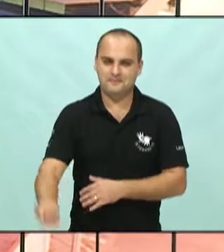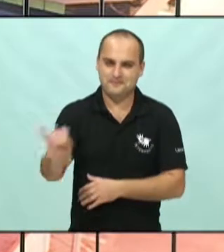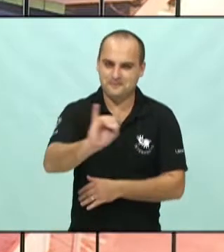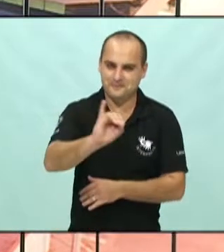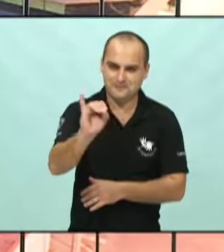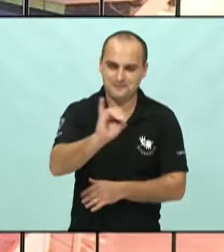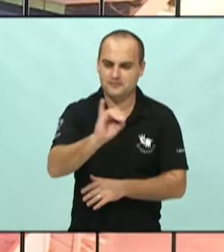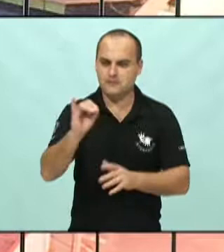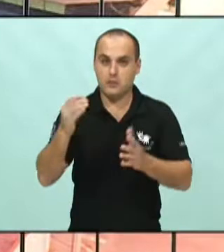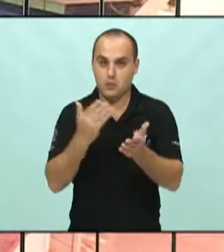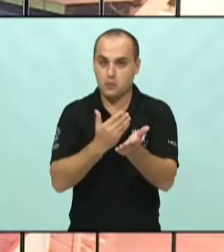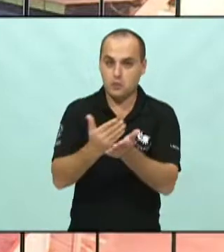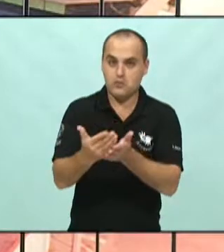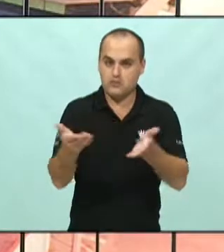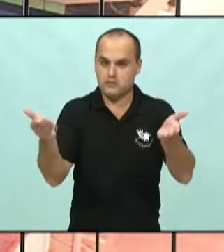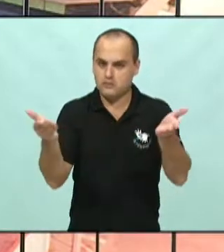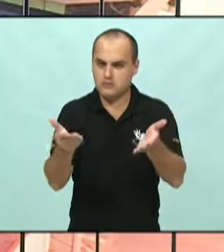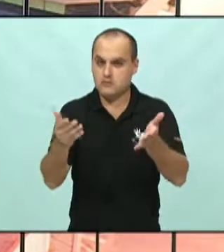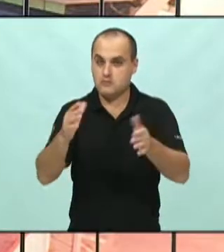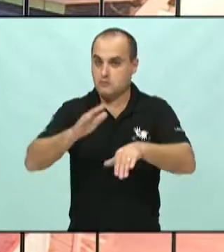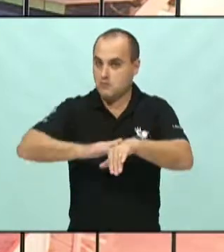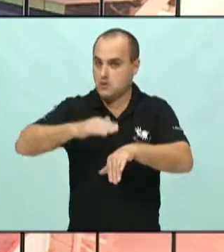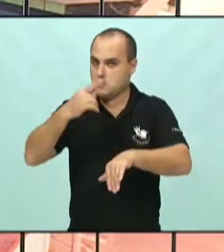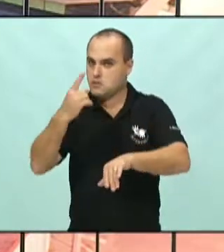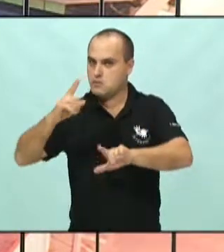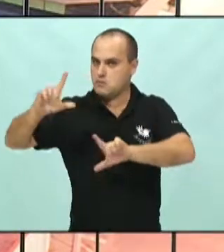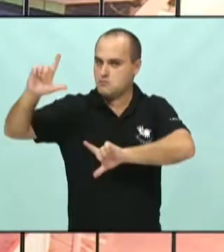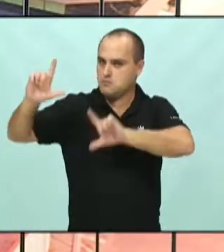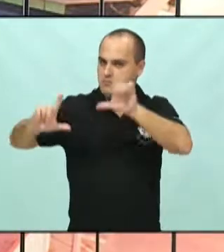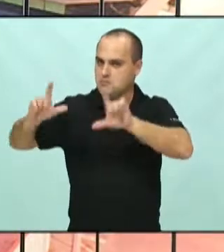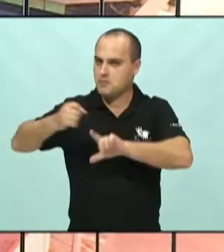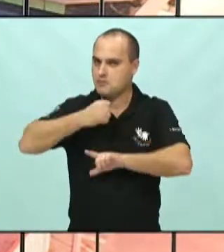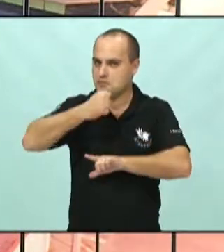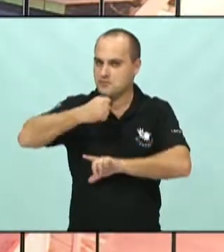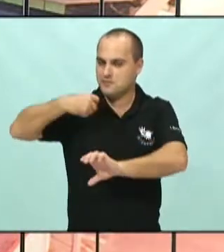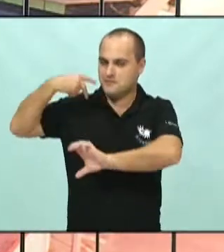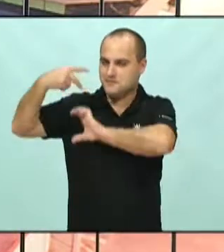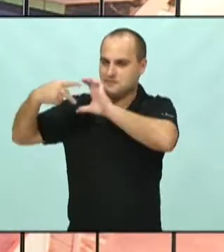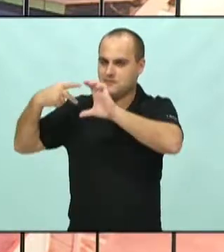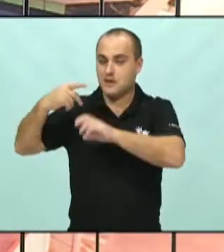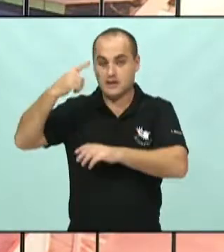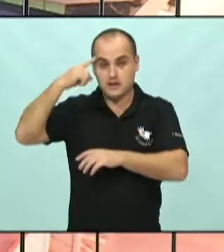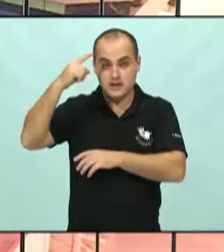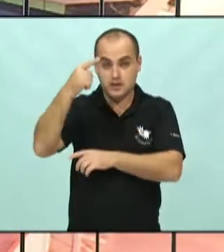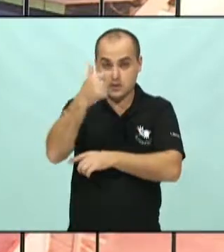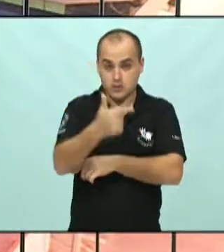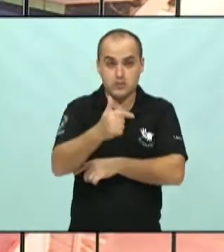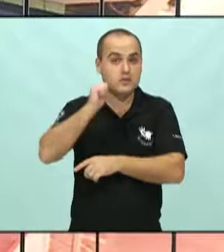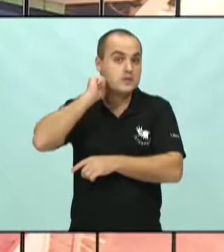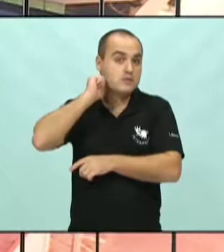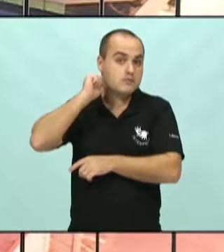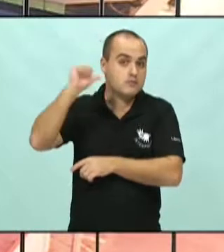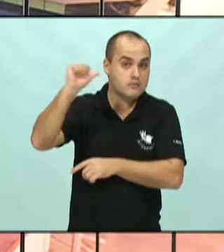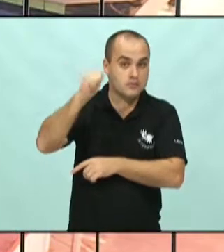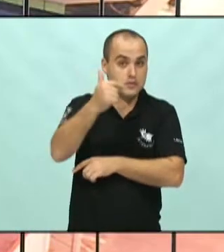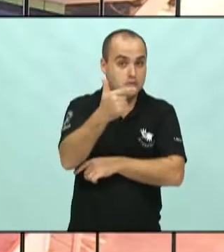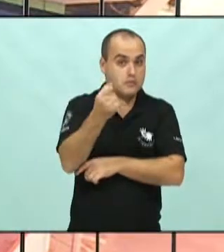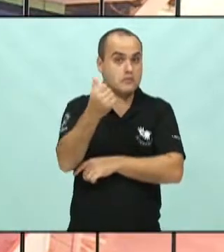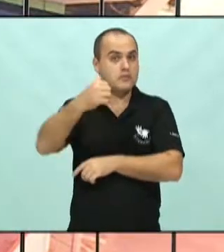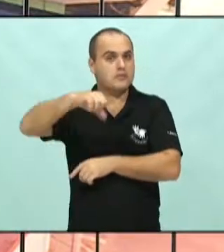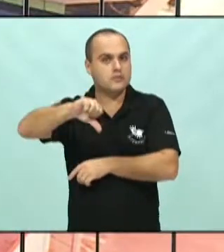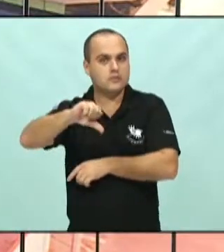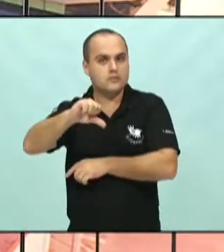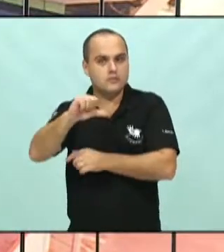Olá, amigos. Começa agora mais um Câmara Aberta. No dia 2 de abril de 2019 foi lançado o livro